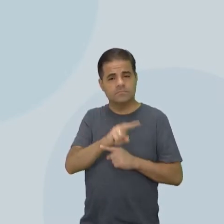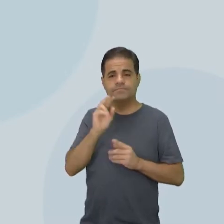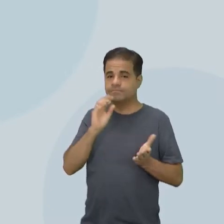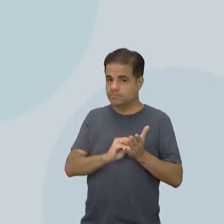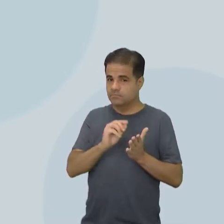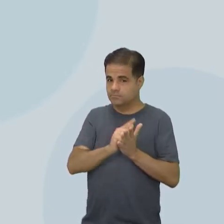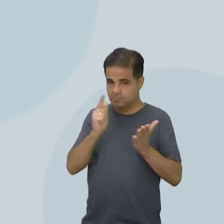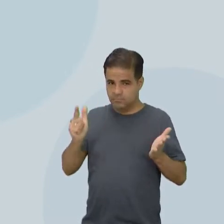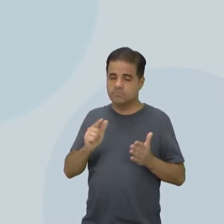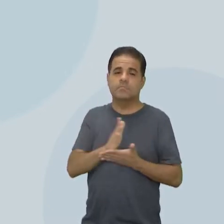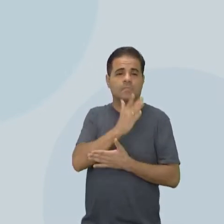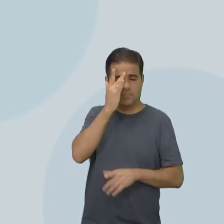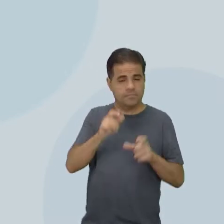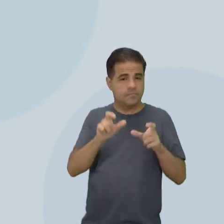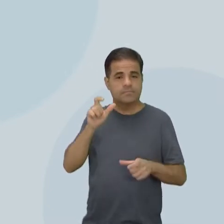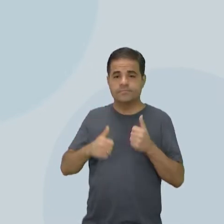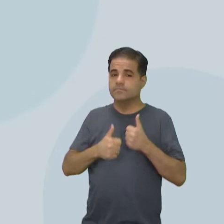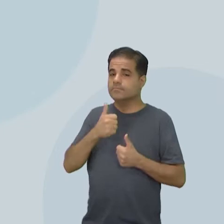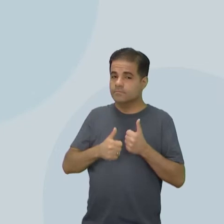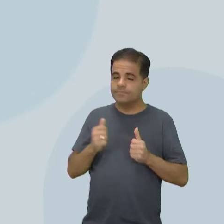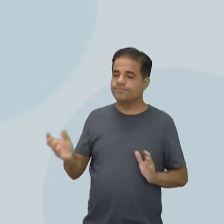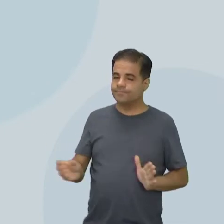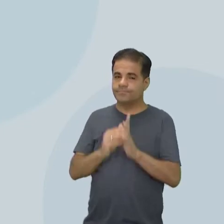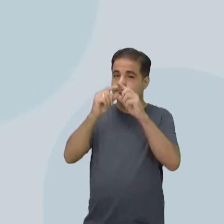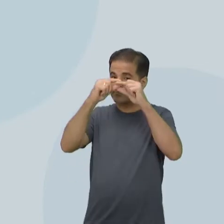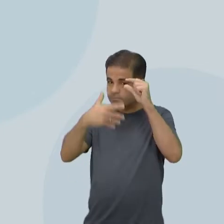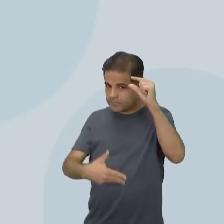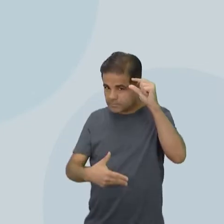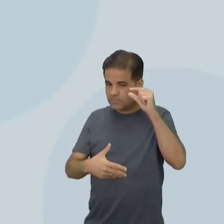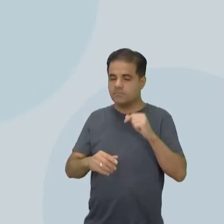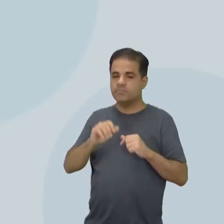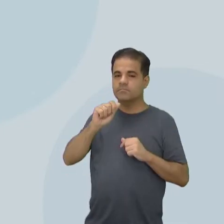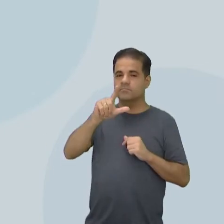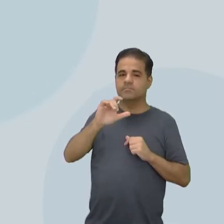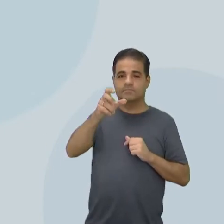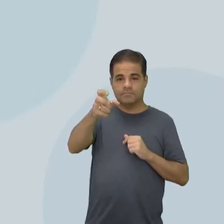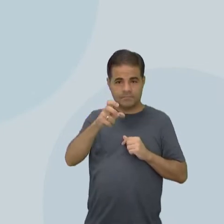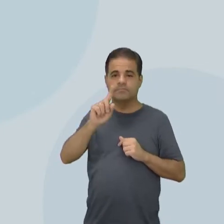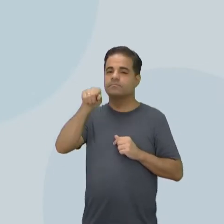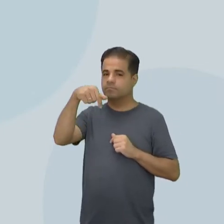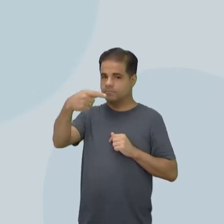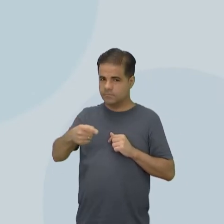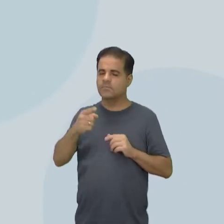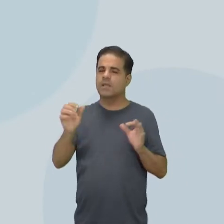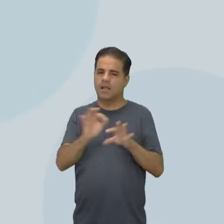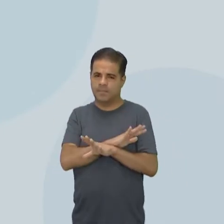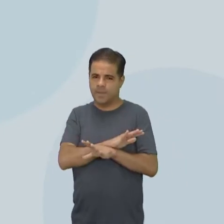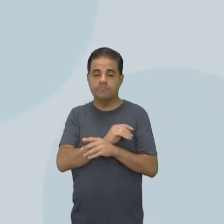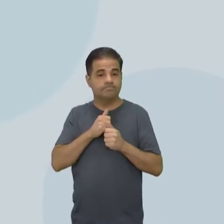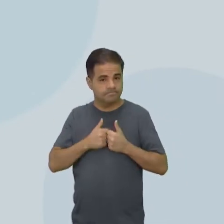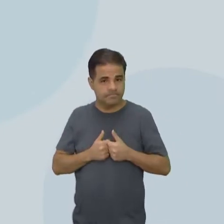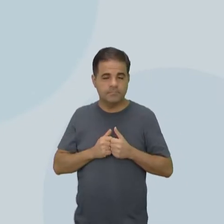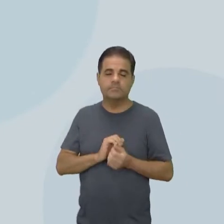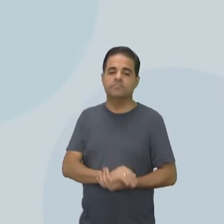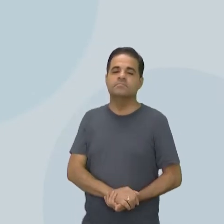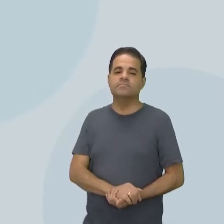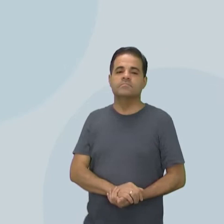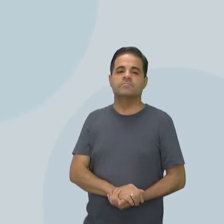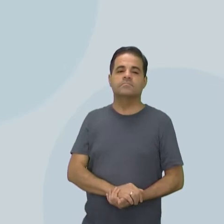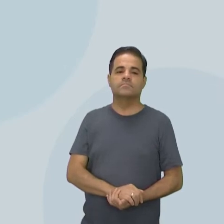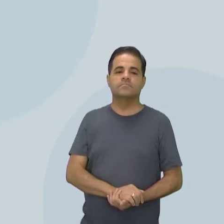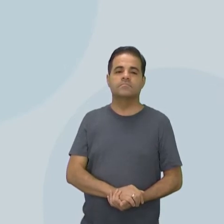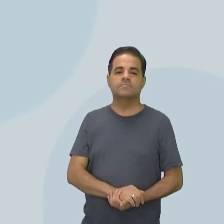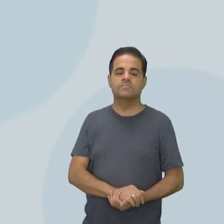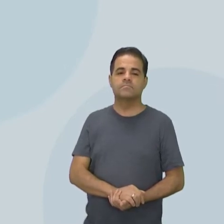Algum jogador, com certeza. Joga no Google aí quem é o Alex Caruso, por favor, depois que a aula terminar. Olha aqui. O